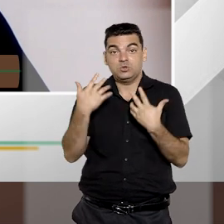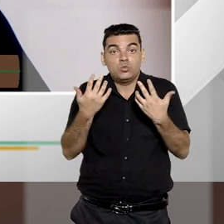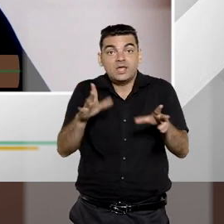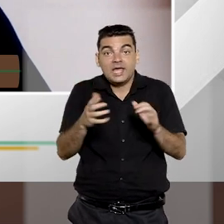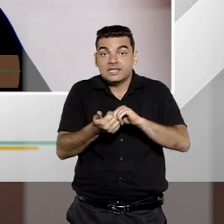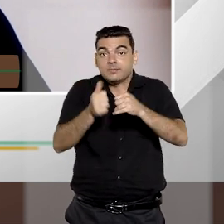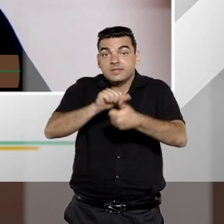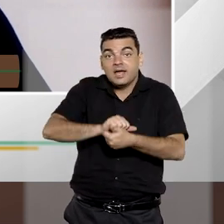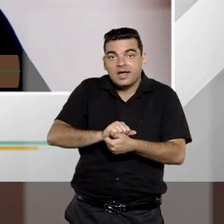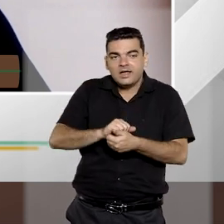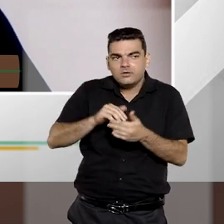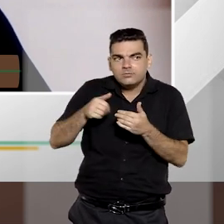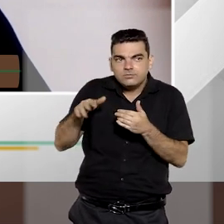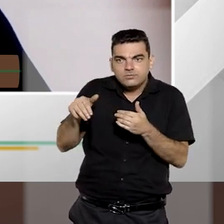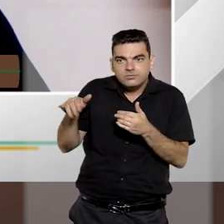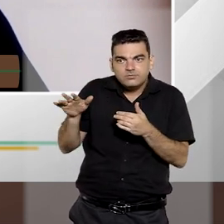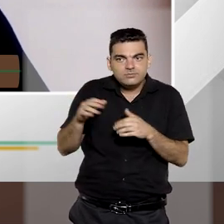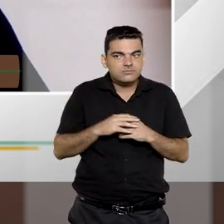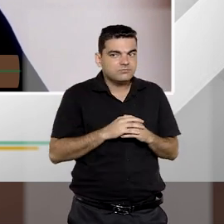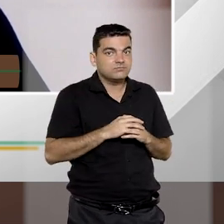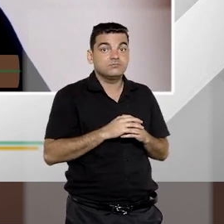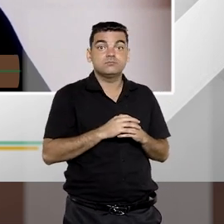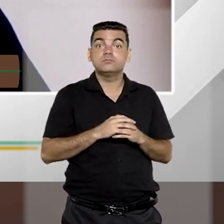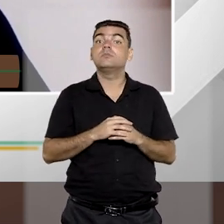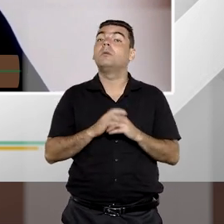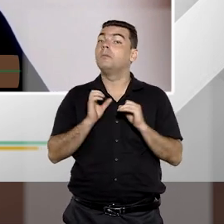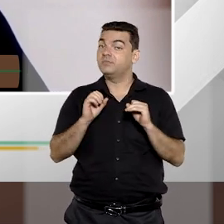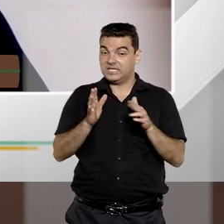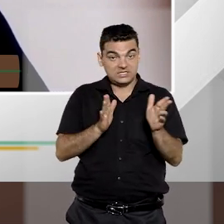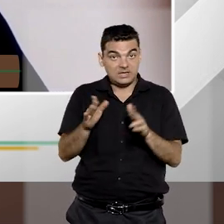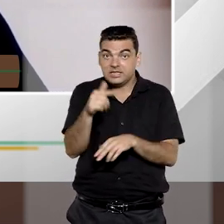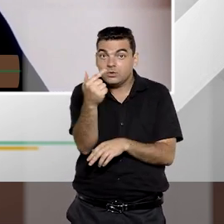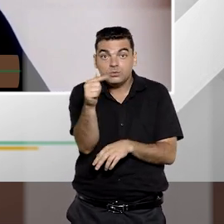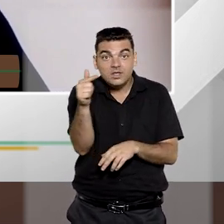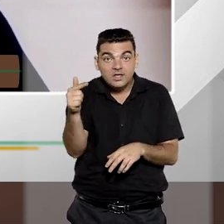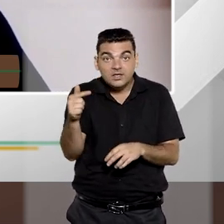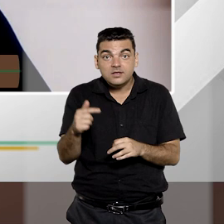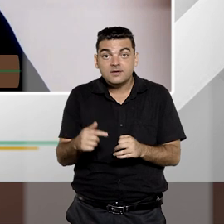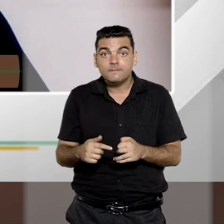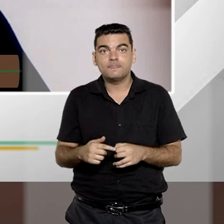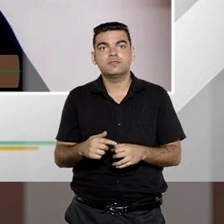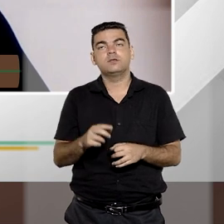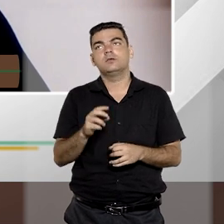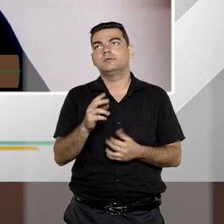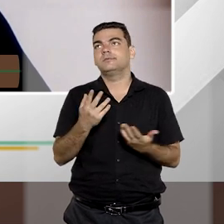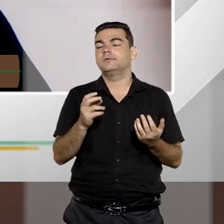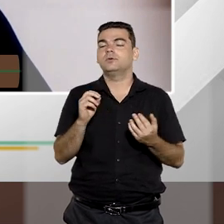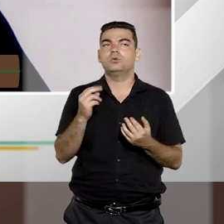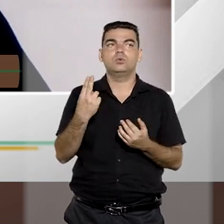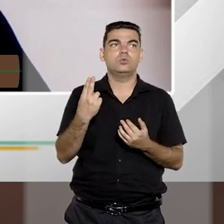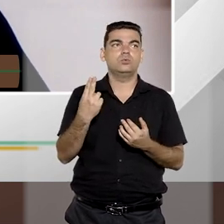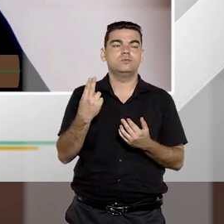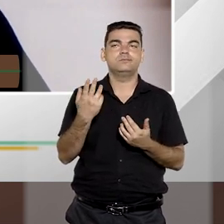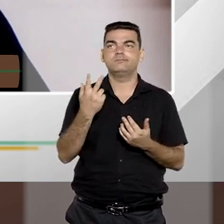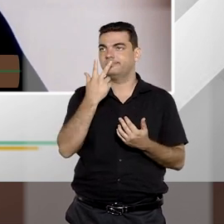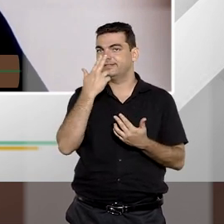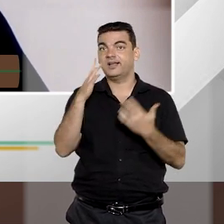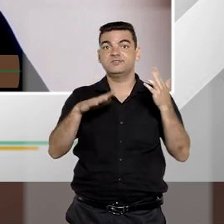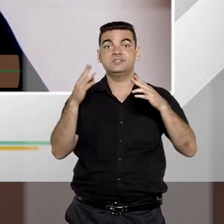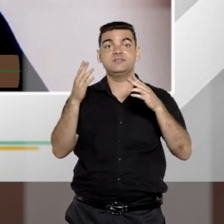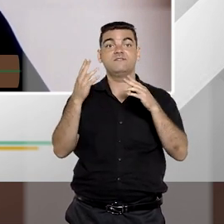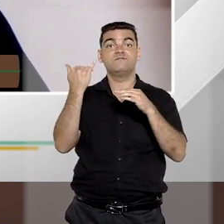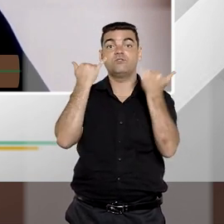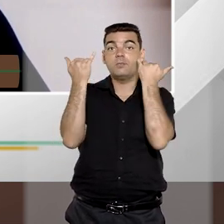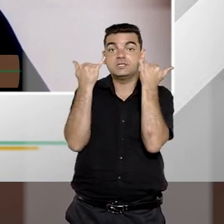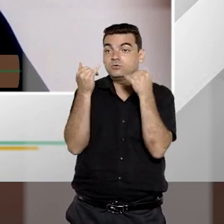a falta da forma de acessibilidade, ou até de uma publicação de